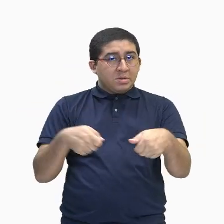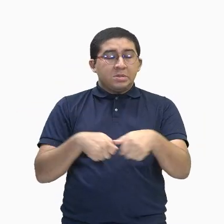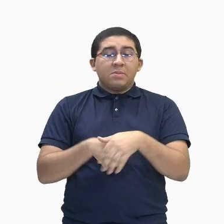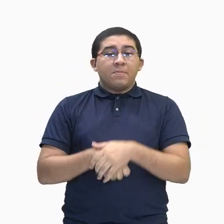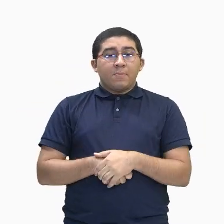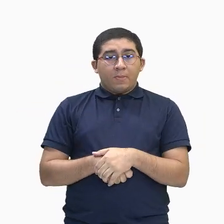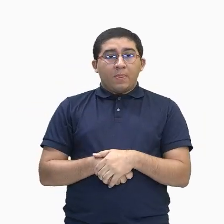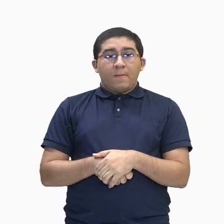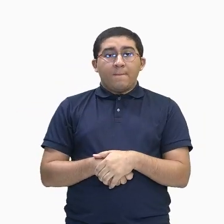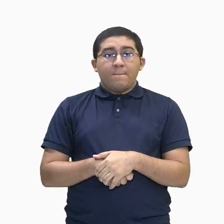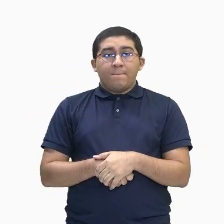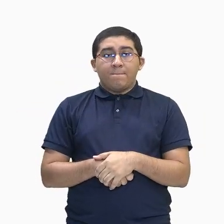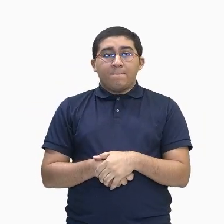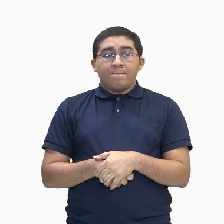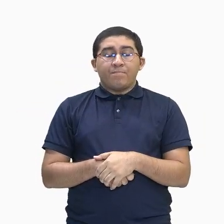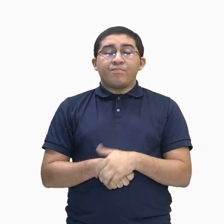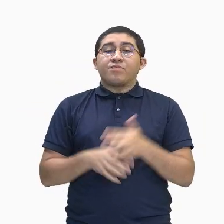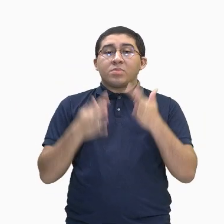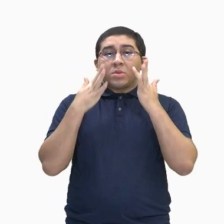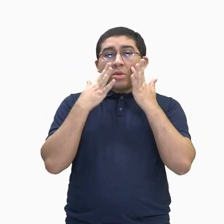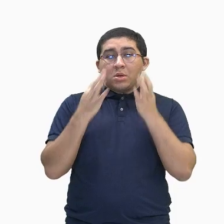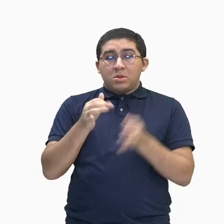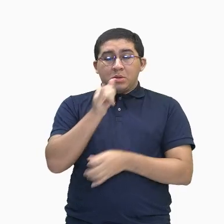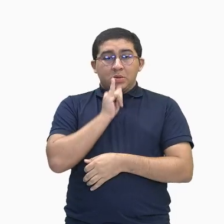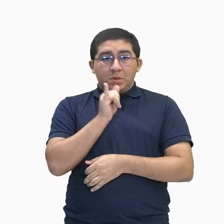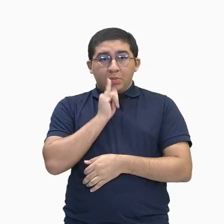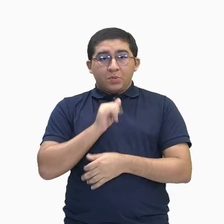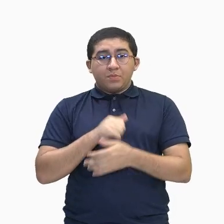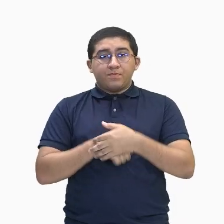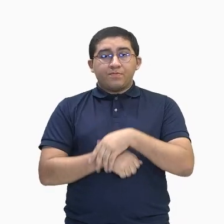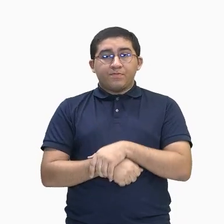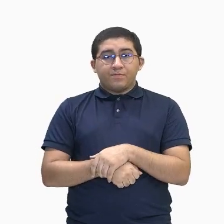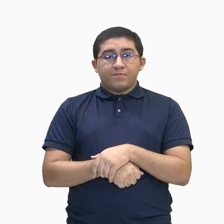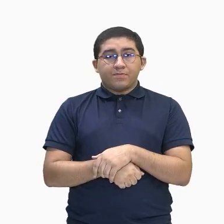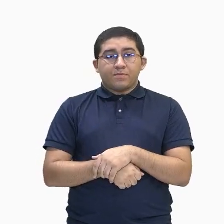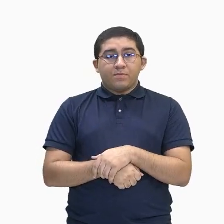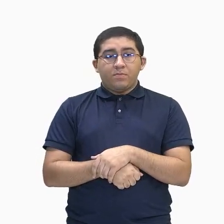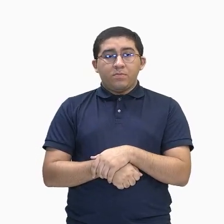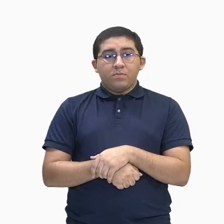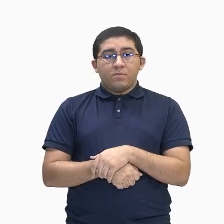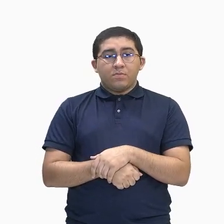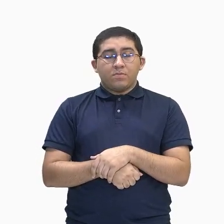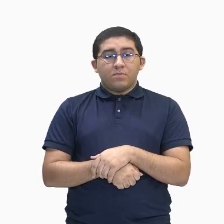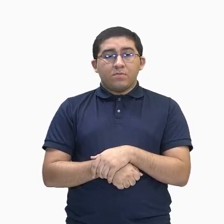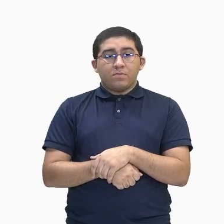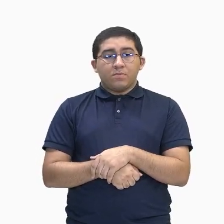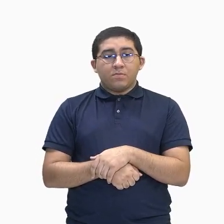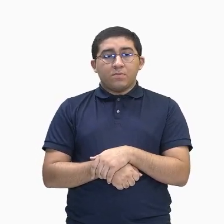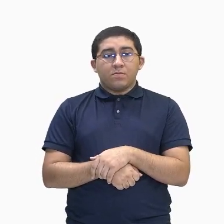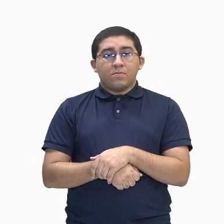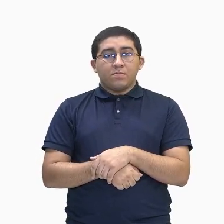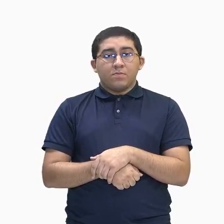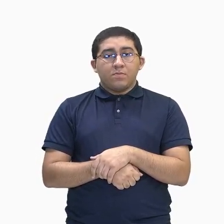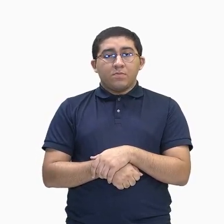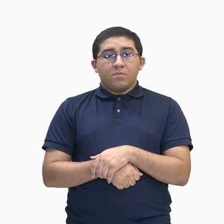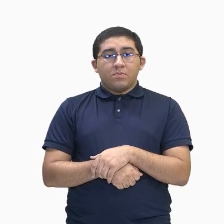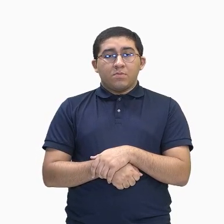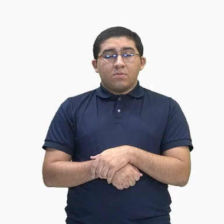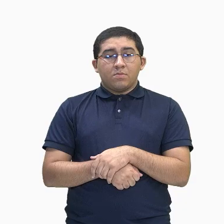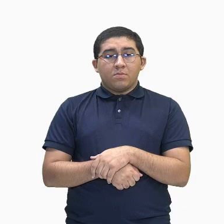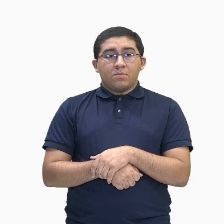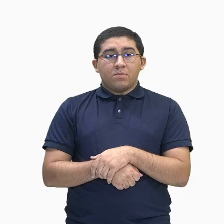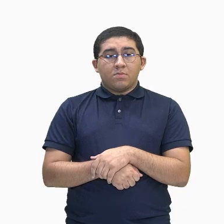meu sujeito. Vejam aqui o exemplo, não esqueçam o ING. I was studying English, I